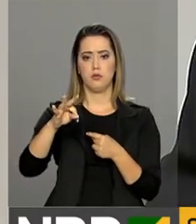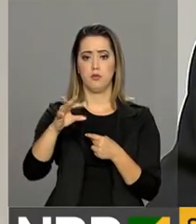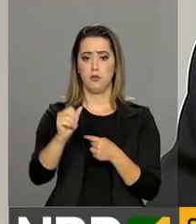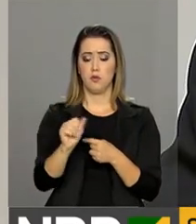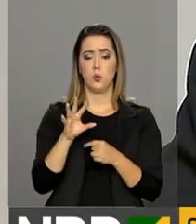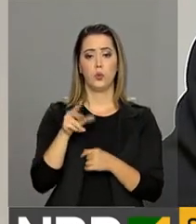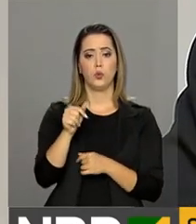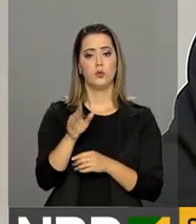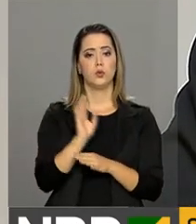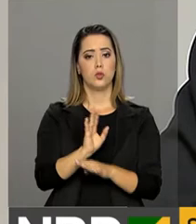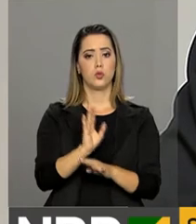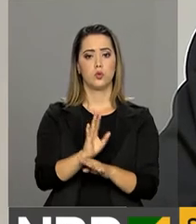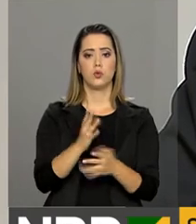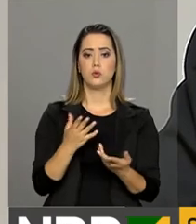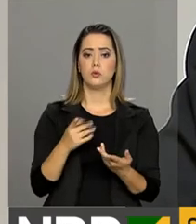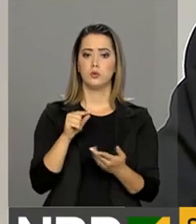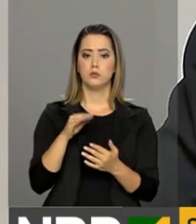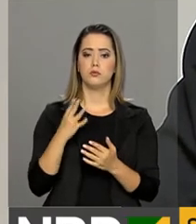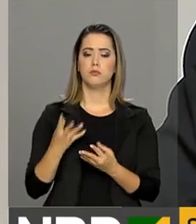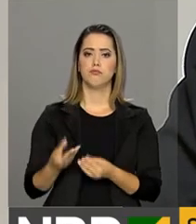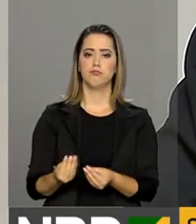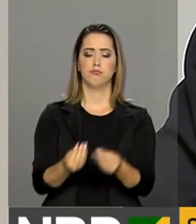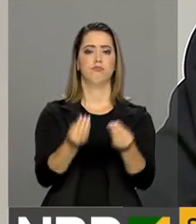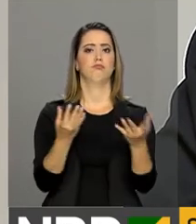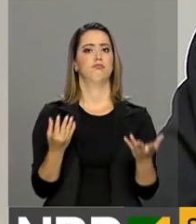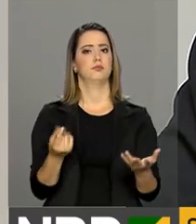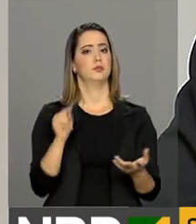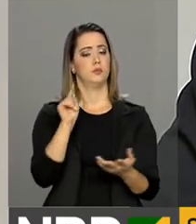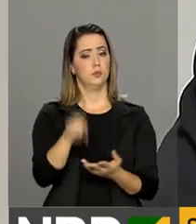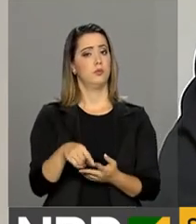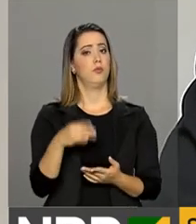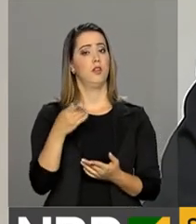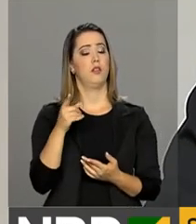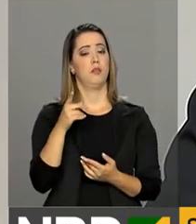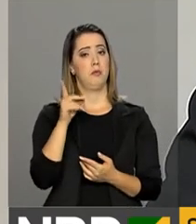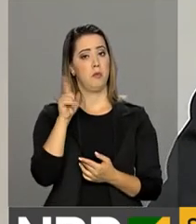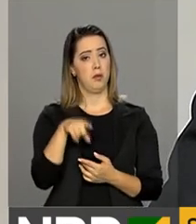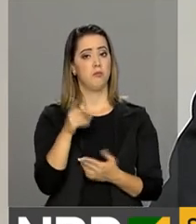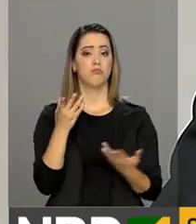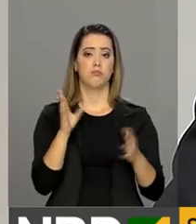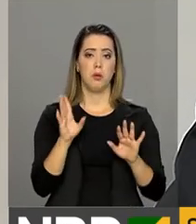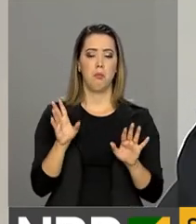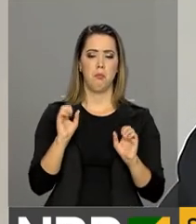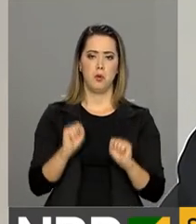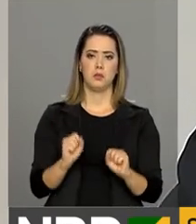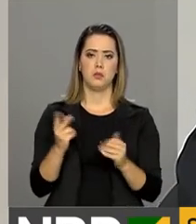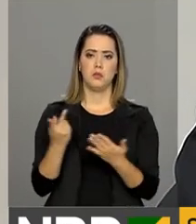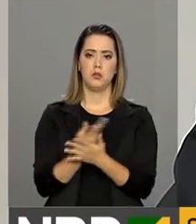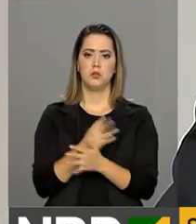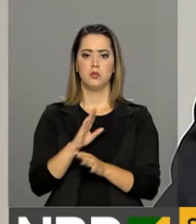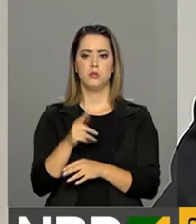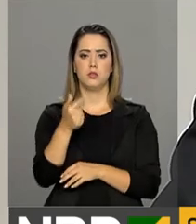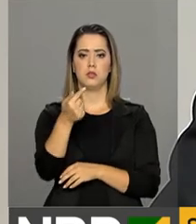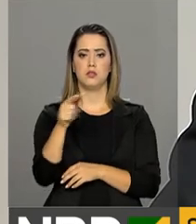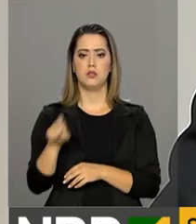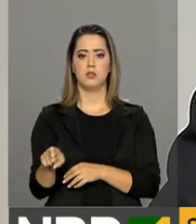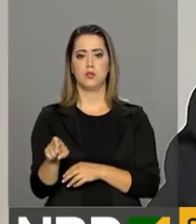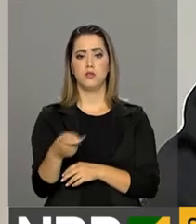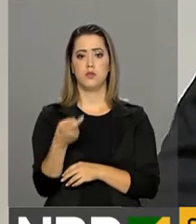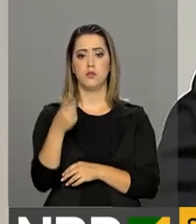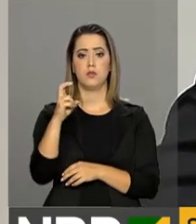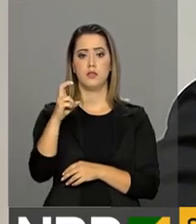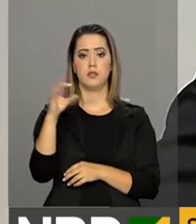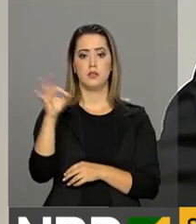isso tudo vai ajudando muitíssimo você anunciou bem é muito provável que é o final do ano nós estejamos em torno de 76 da